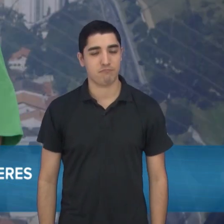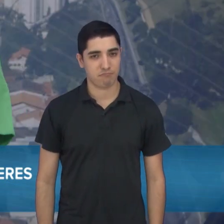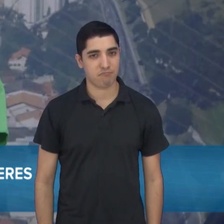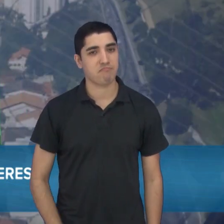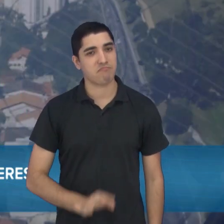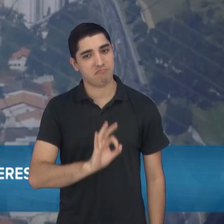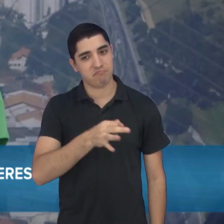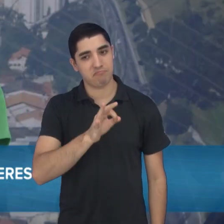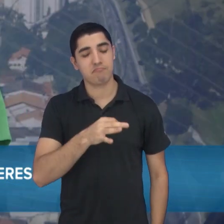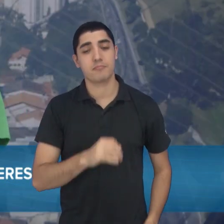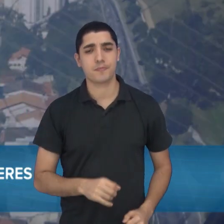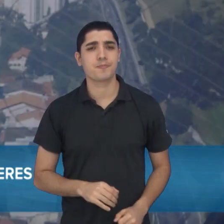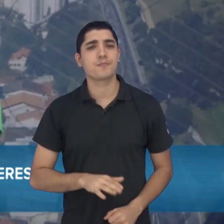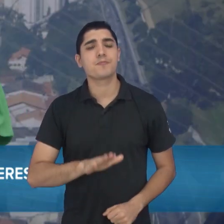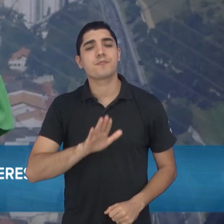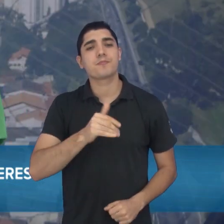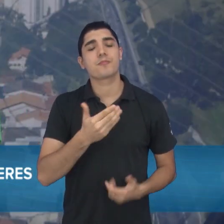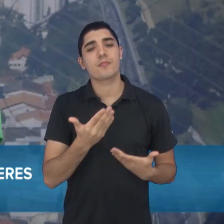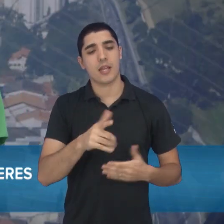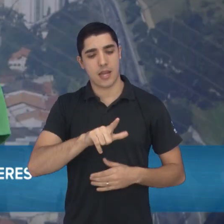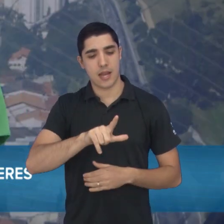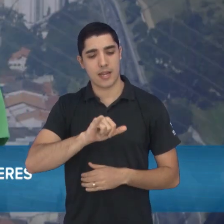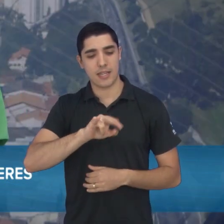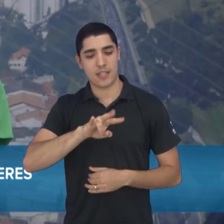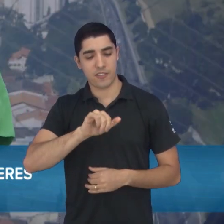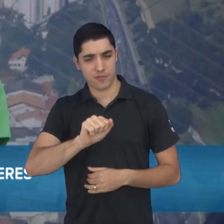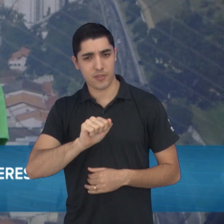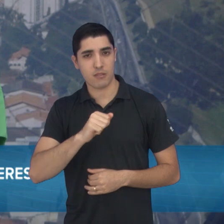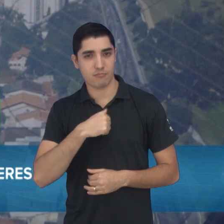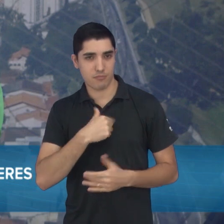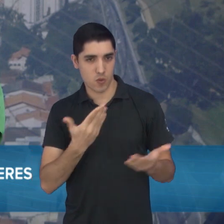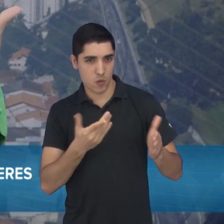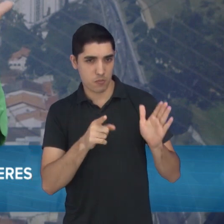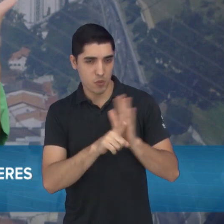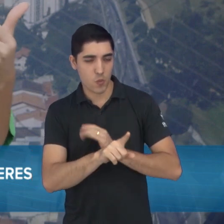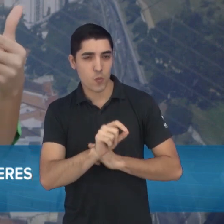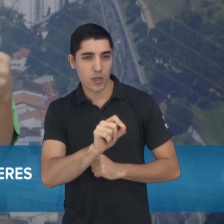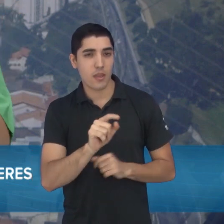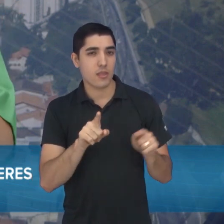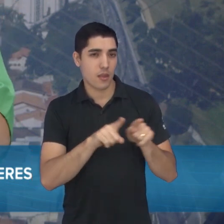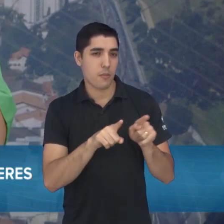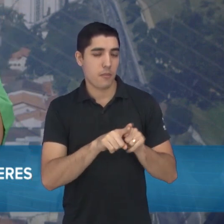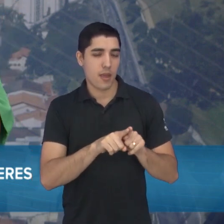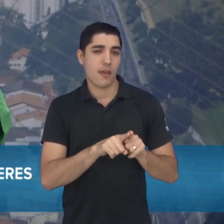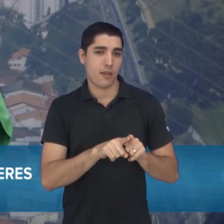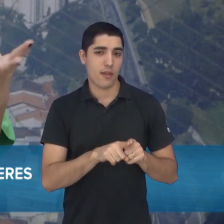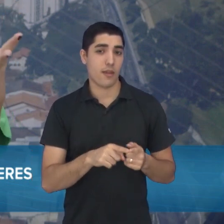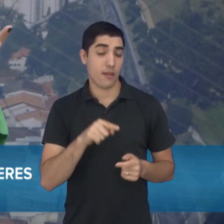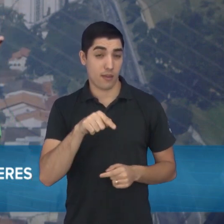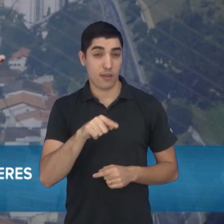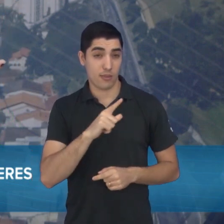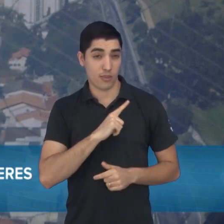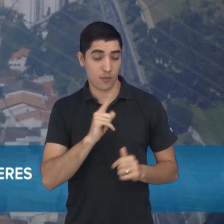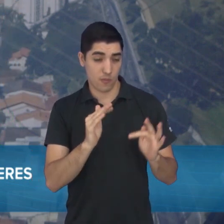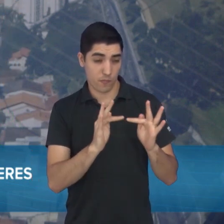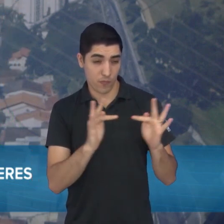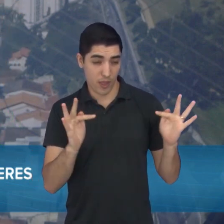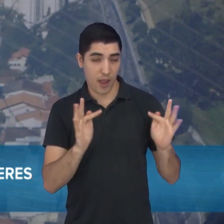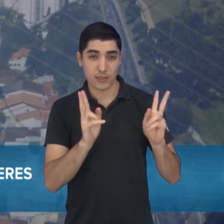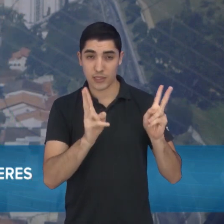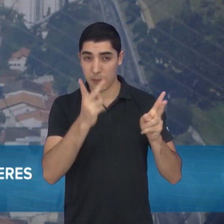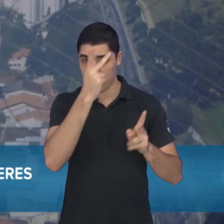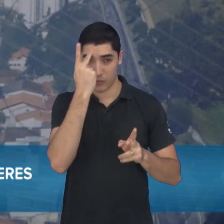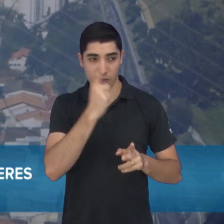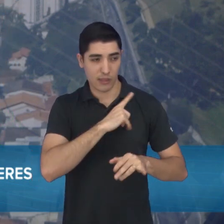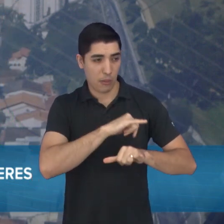Isso. Lívia, voltar com você aqui. É o famoso, uma expressão que está sendo muito utilizada ultimamente, talvez não